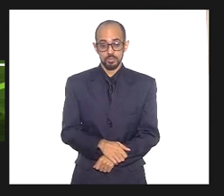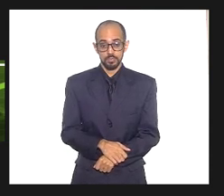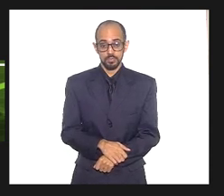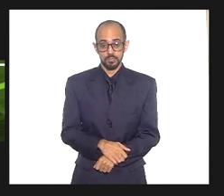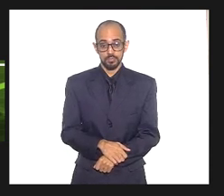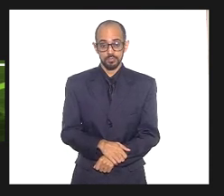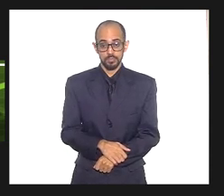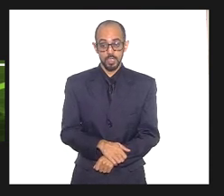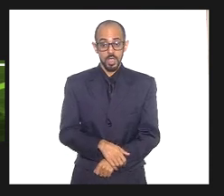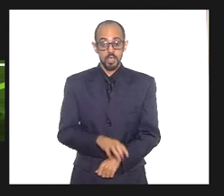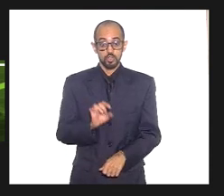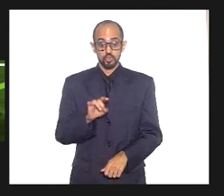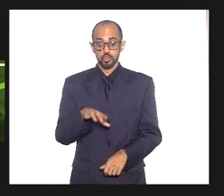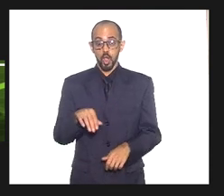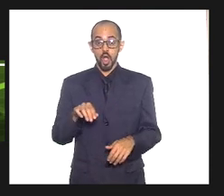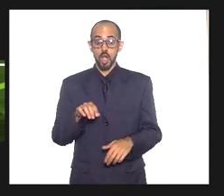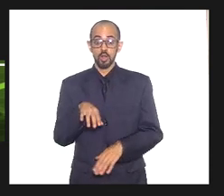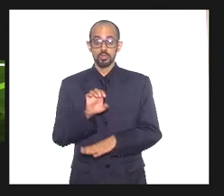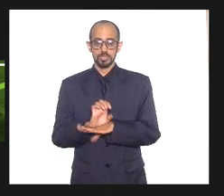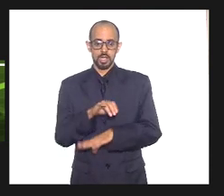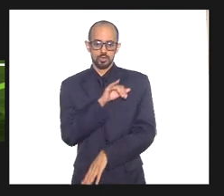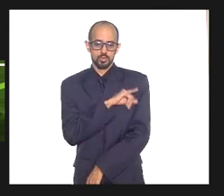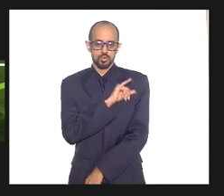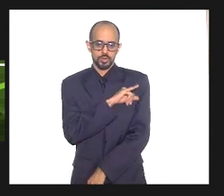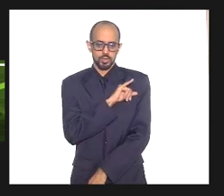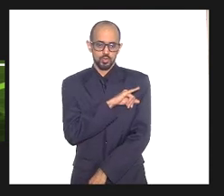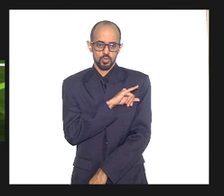no Rio de Janeiro, né, o volume de produção